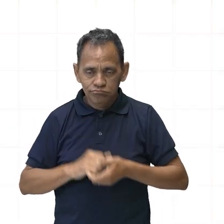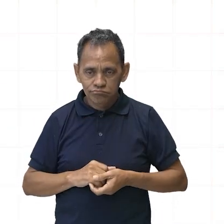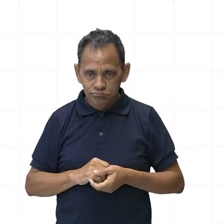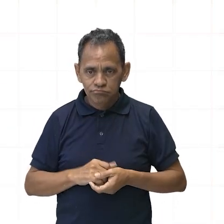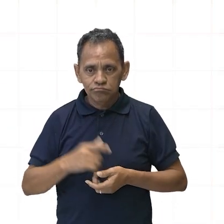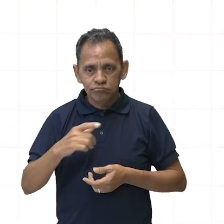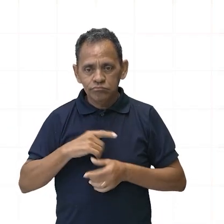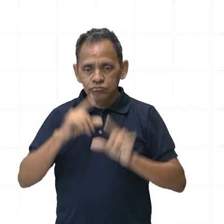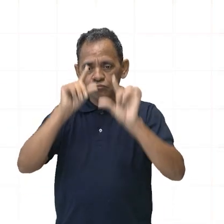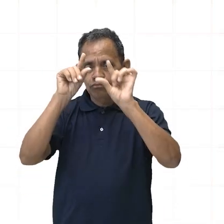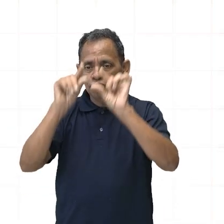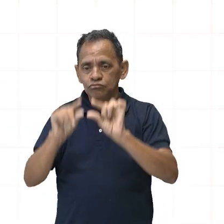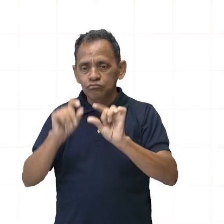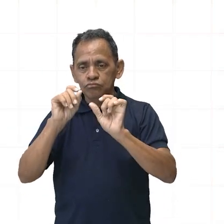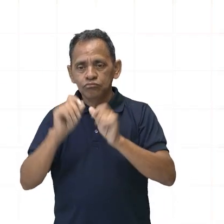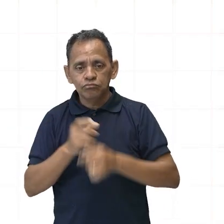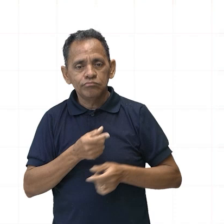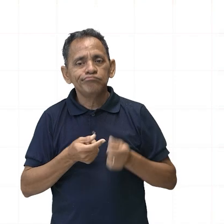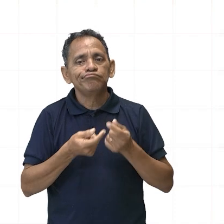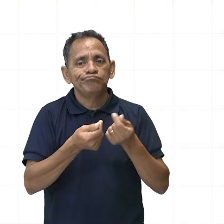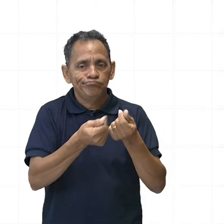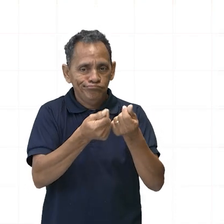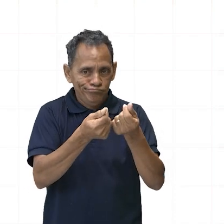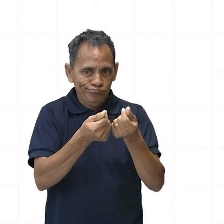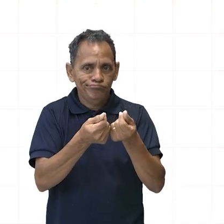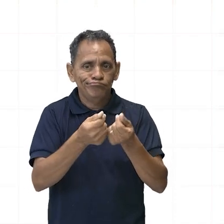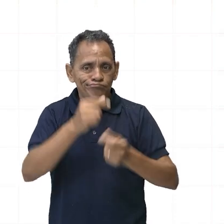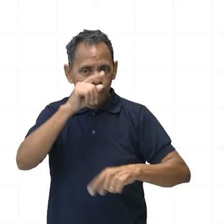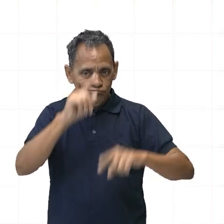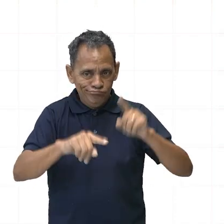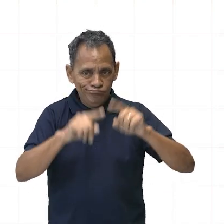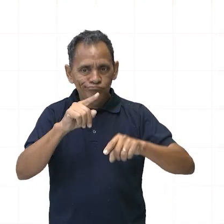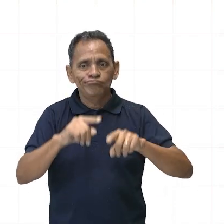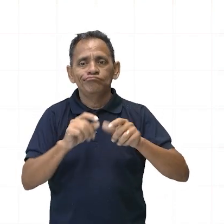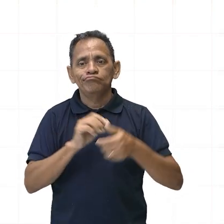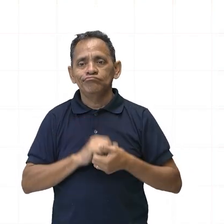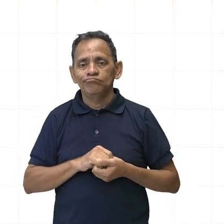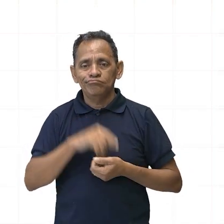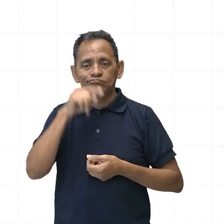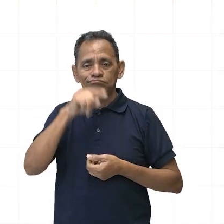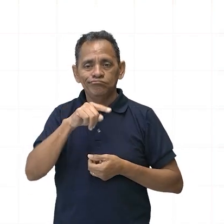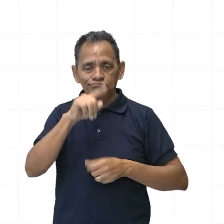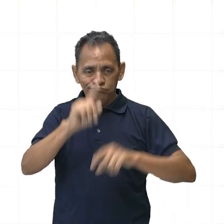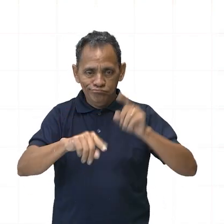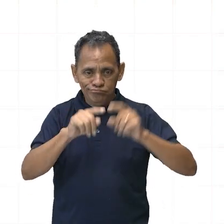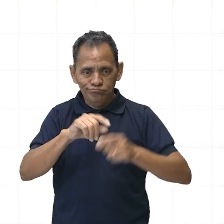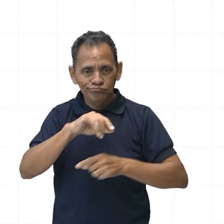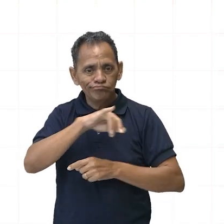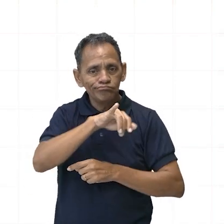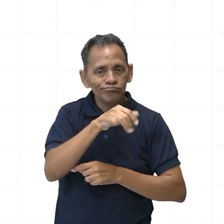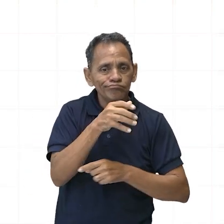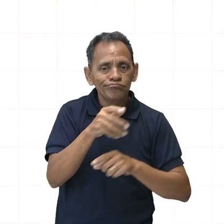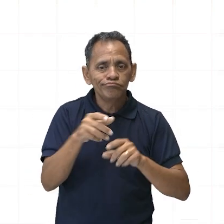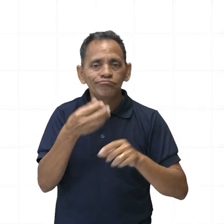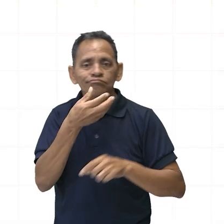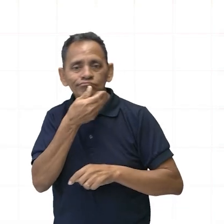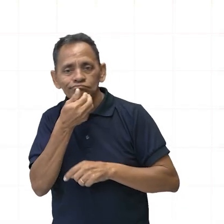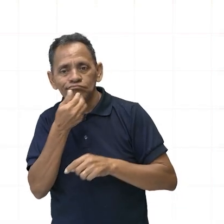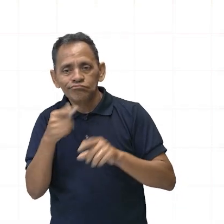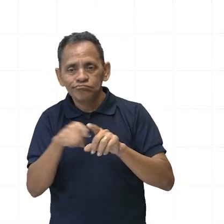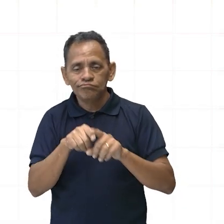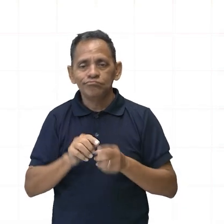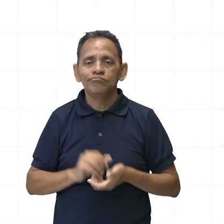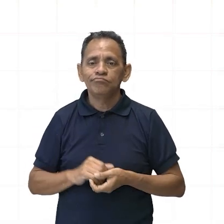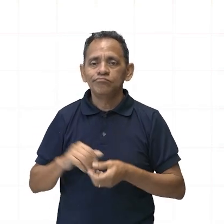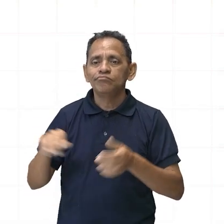acabou reduzindo os custos daquele material, daquele produto que vai chegar até o mercado